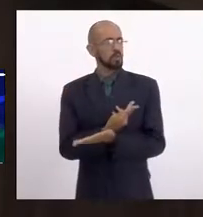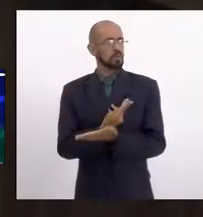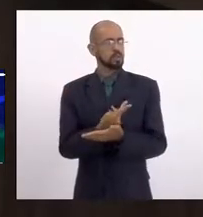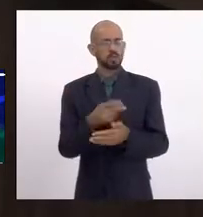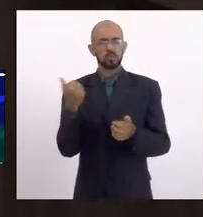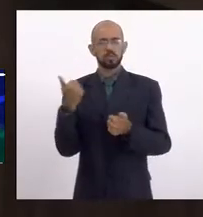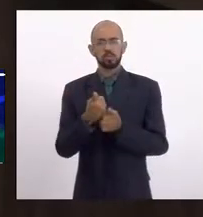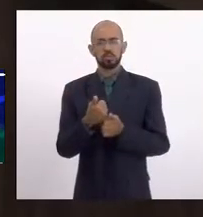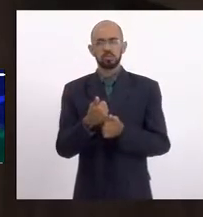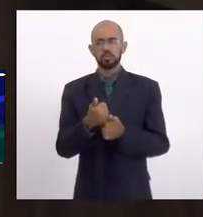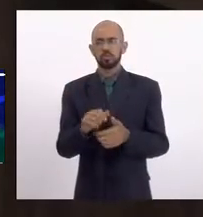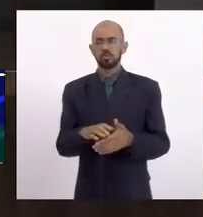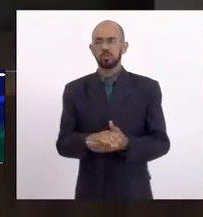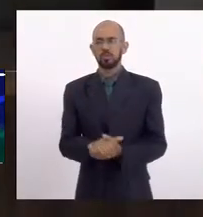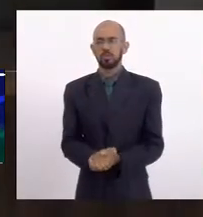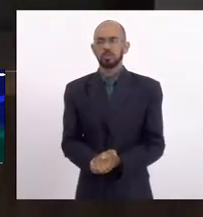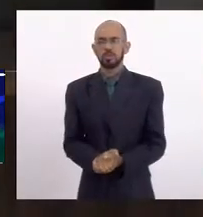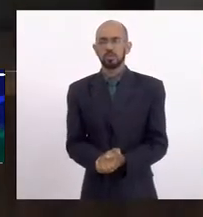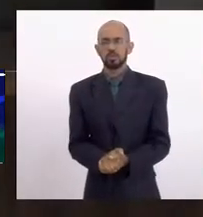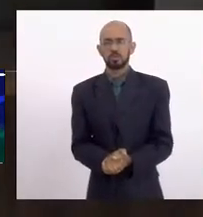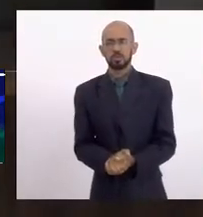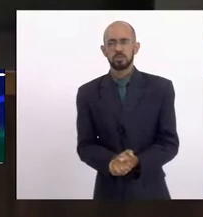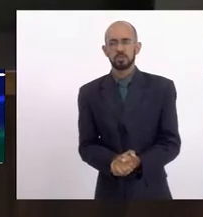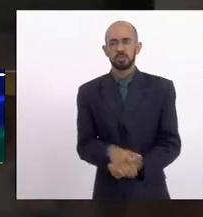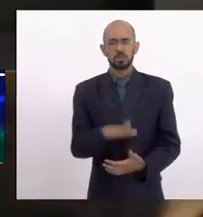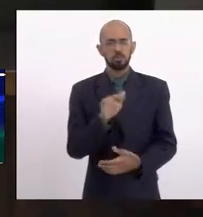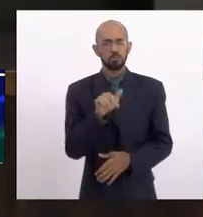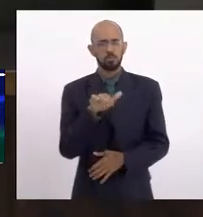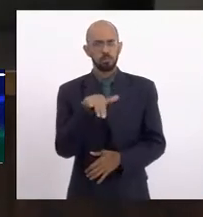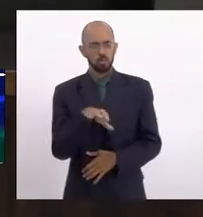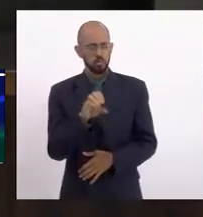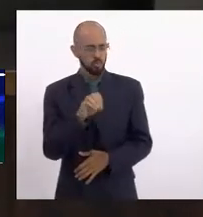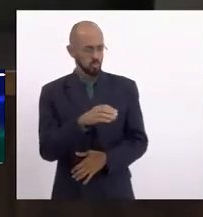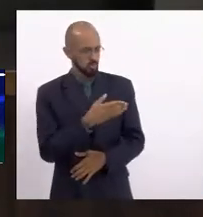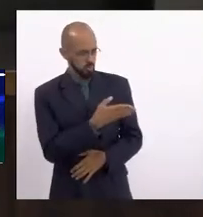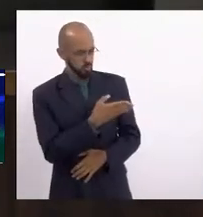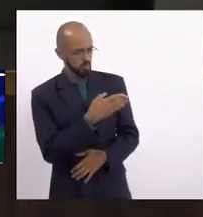substitutivo o resultado do Bruno